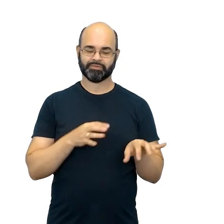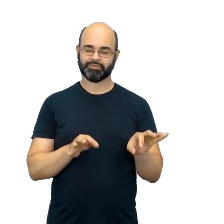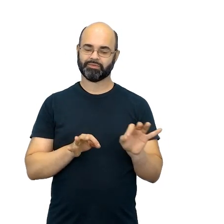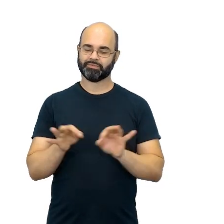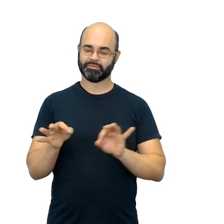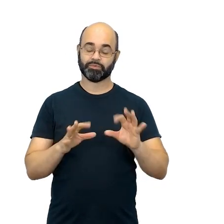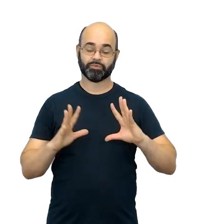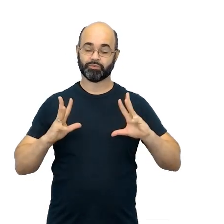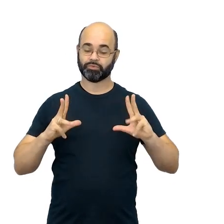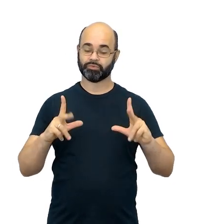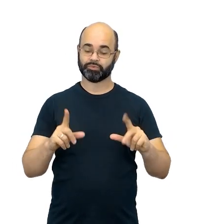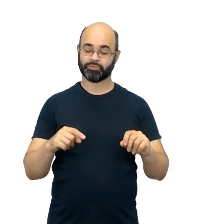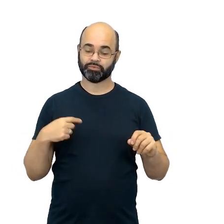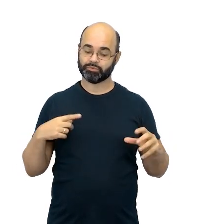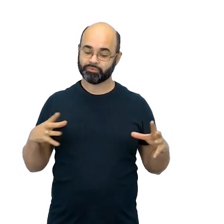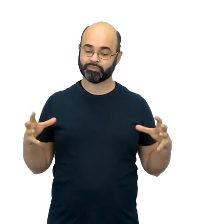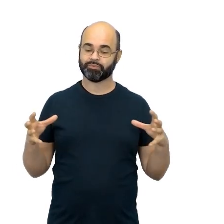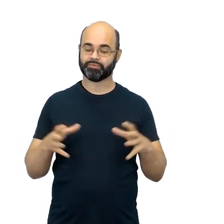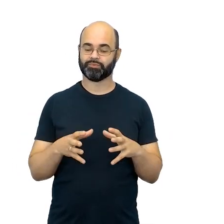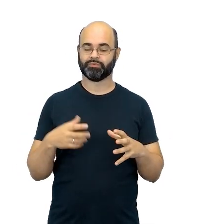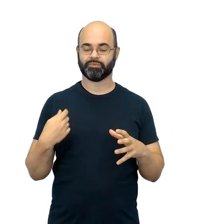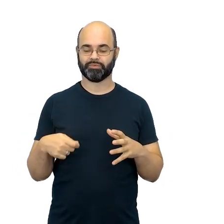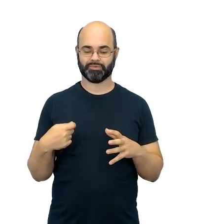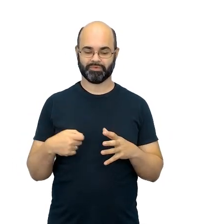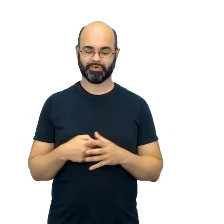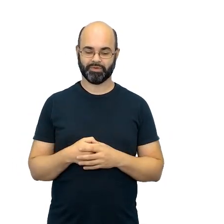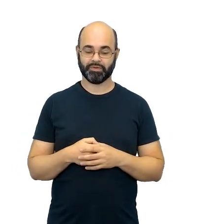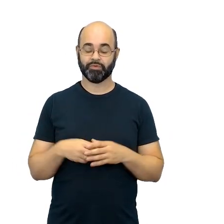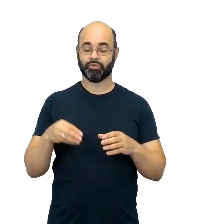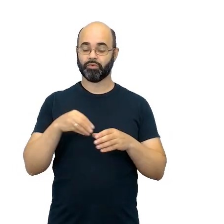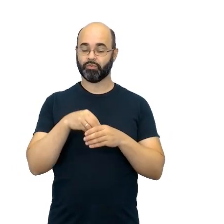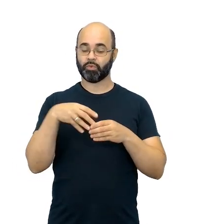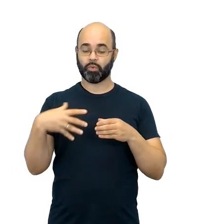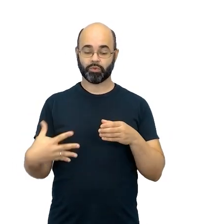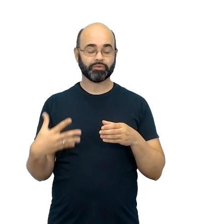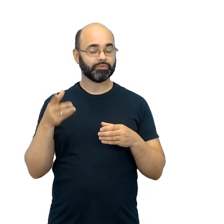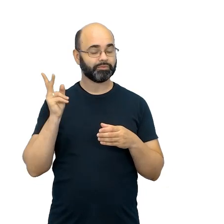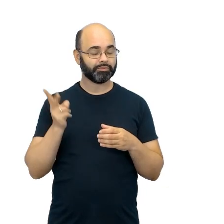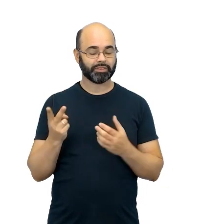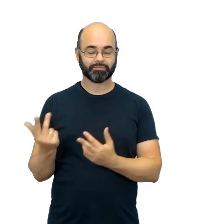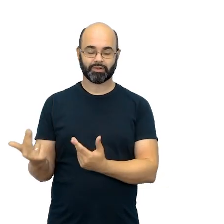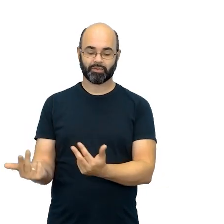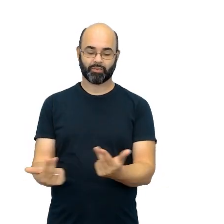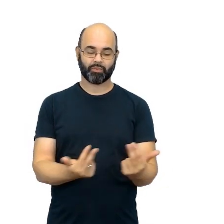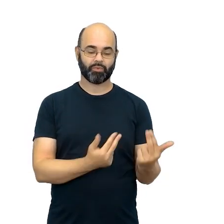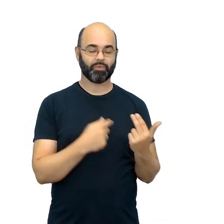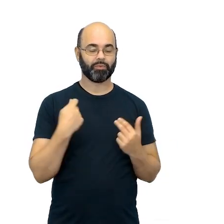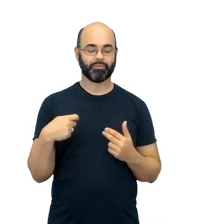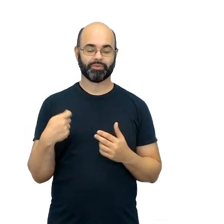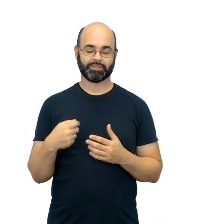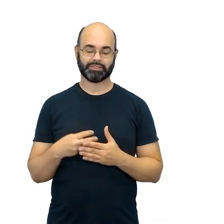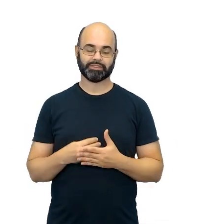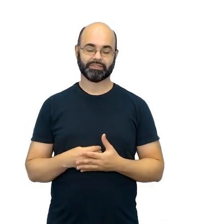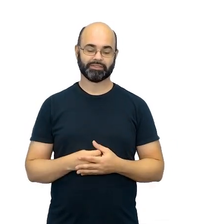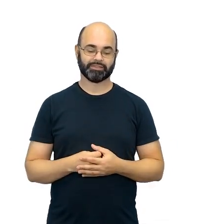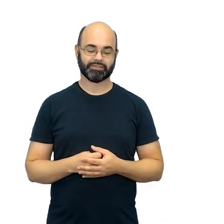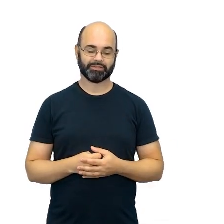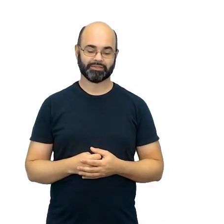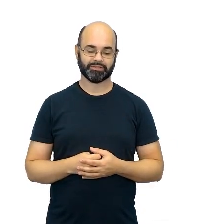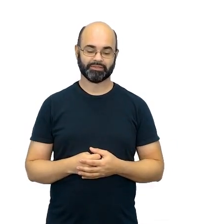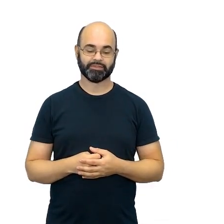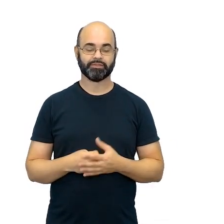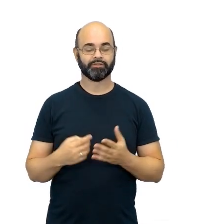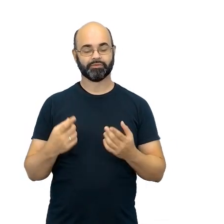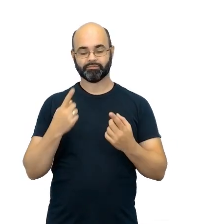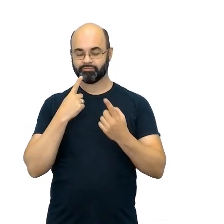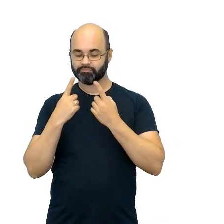tudo junto ali, né? E seguir os conteúdos iguais. Então, foi um diálogo ali que